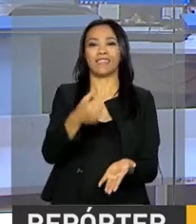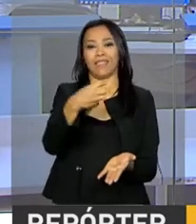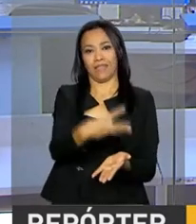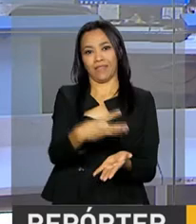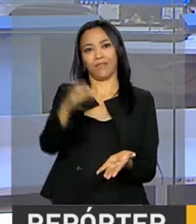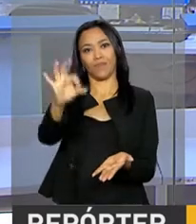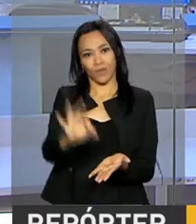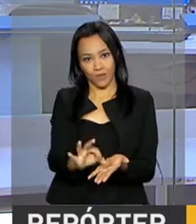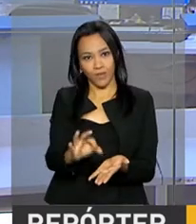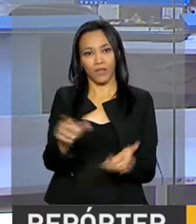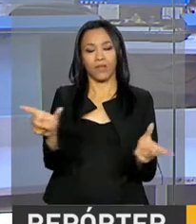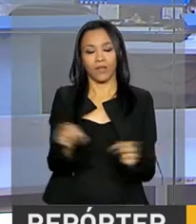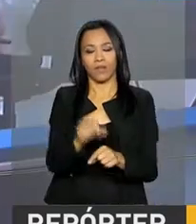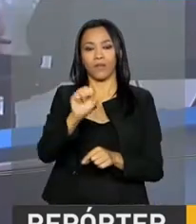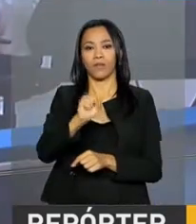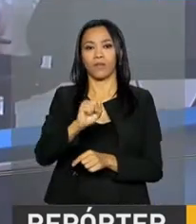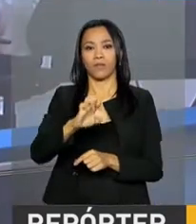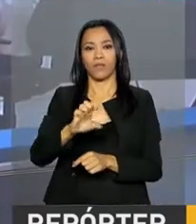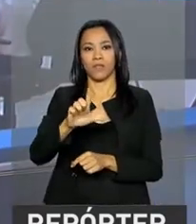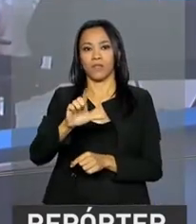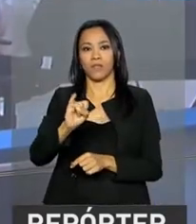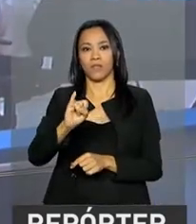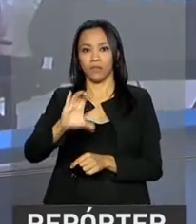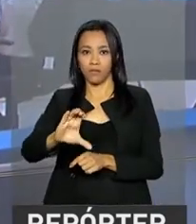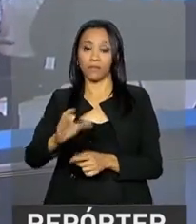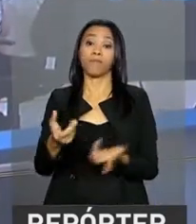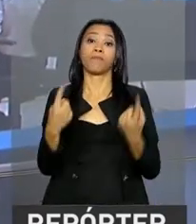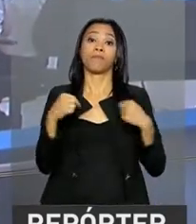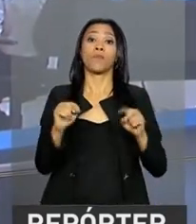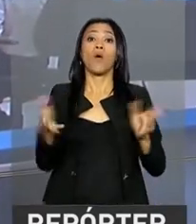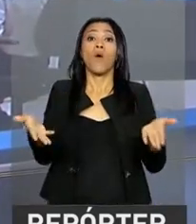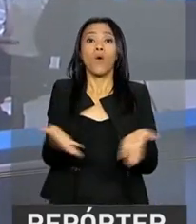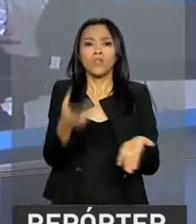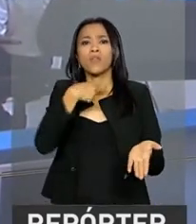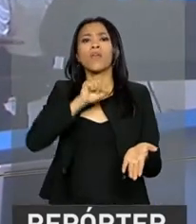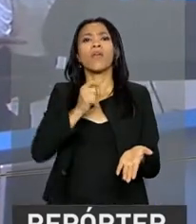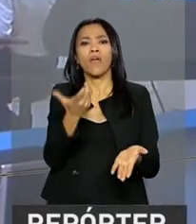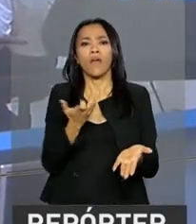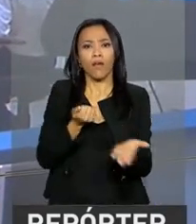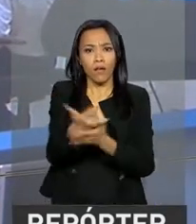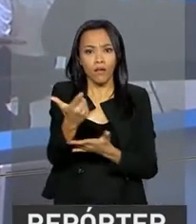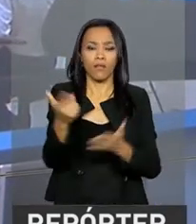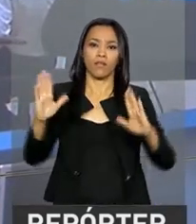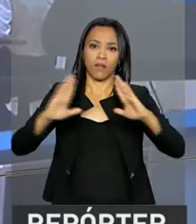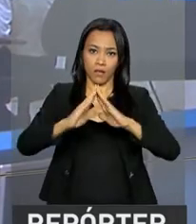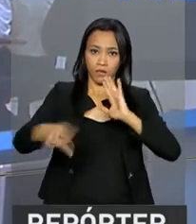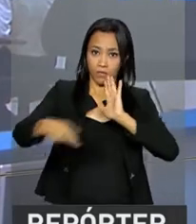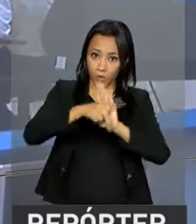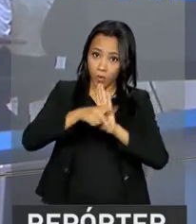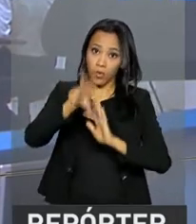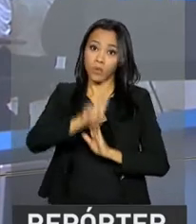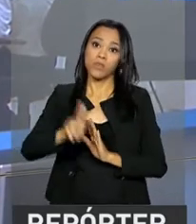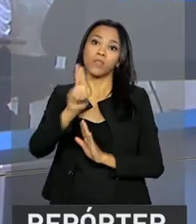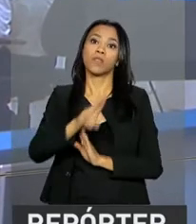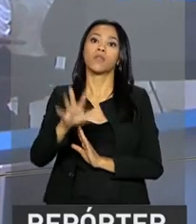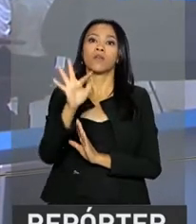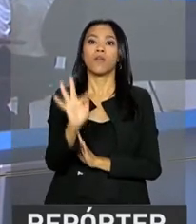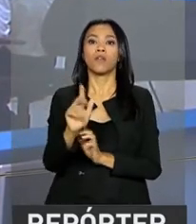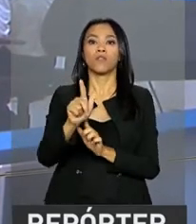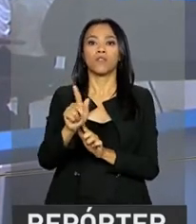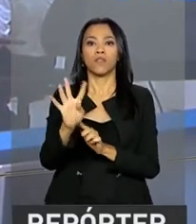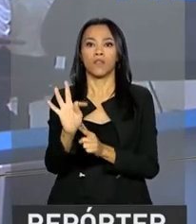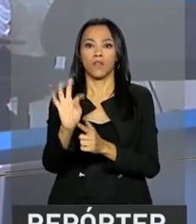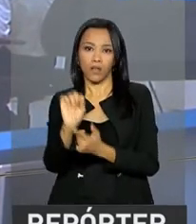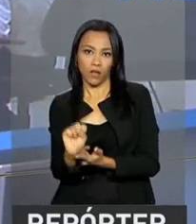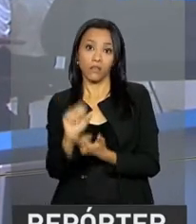por cento ao ano ea partir de hoje quem quer comprar a casa própria usando o fgts já conta com um